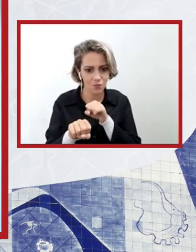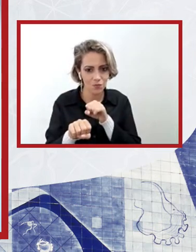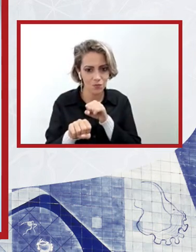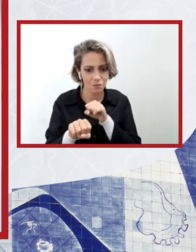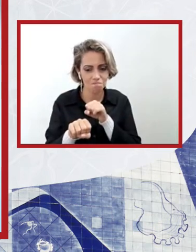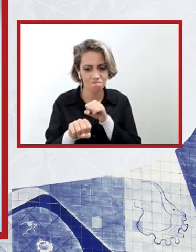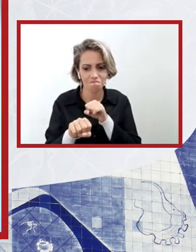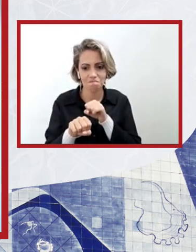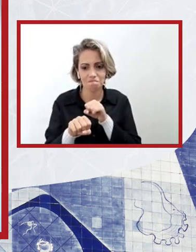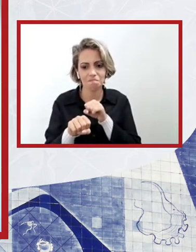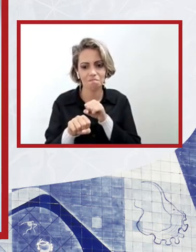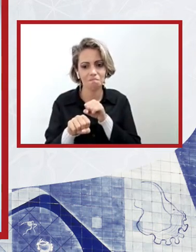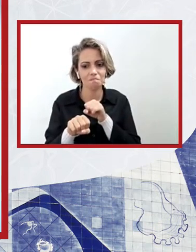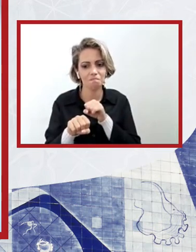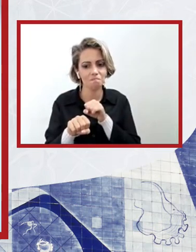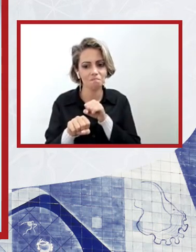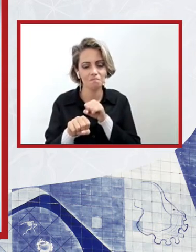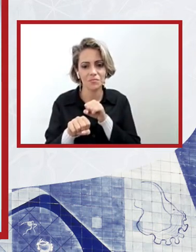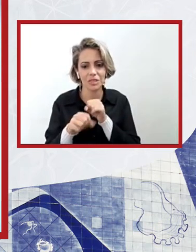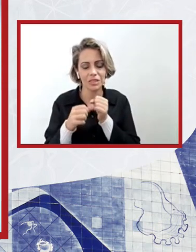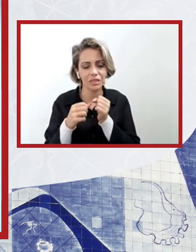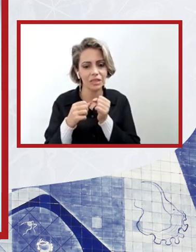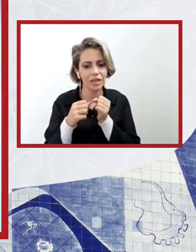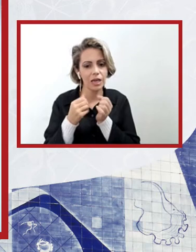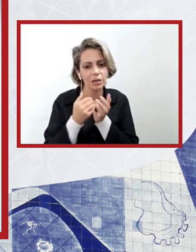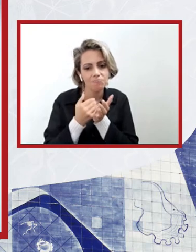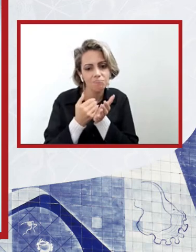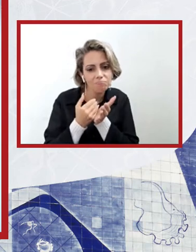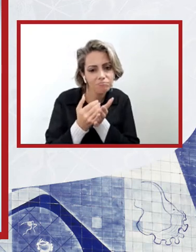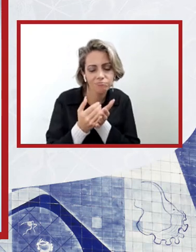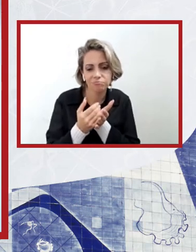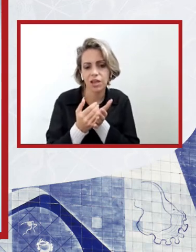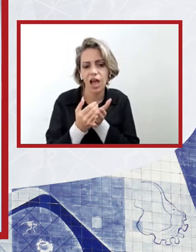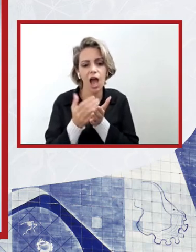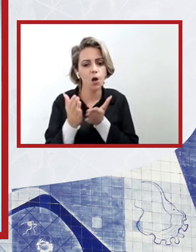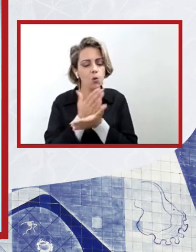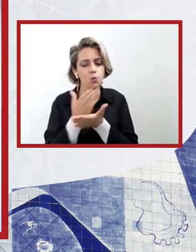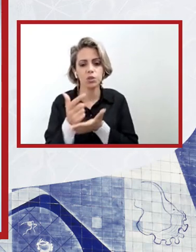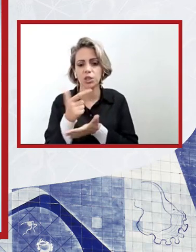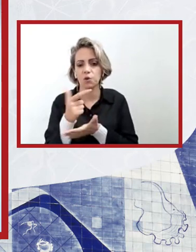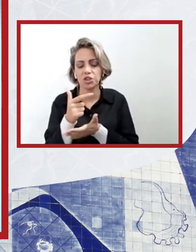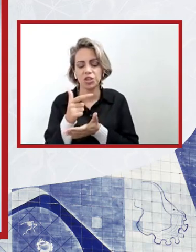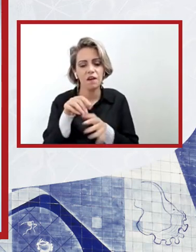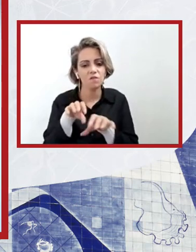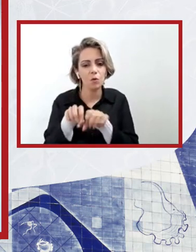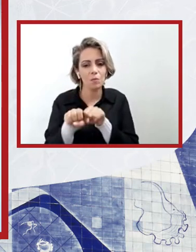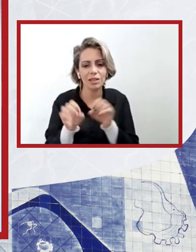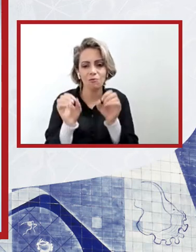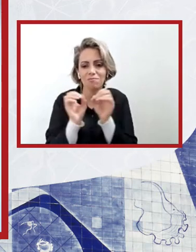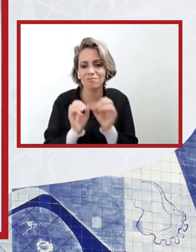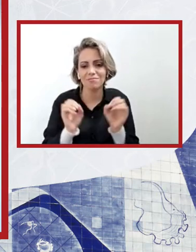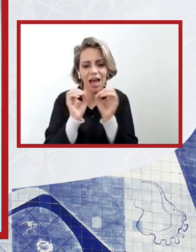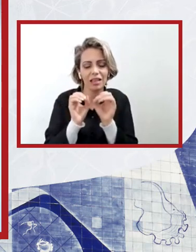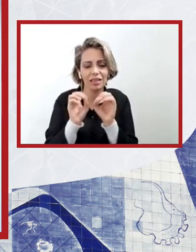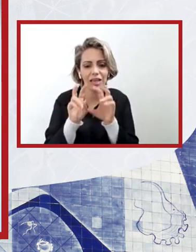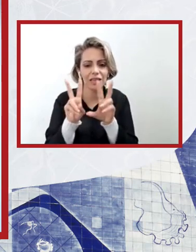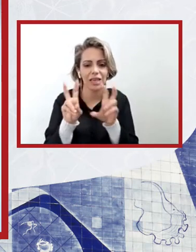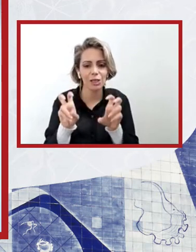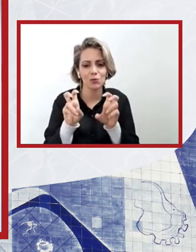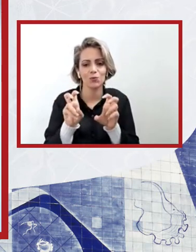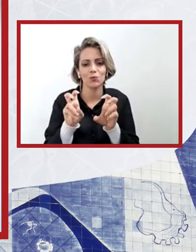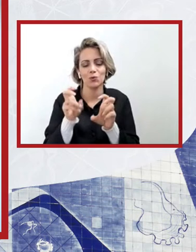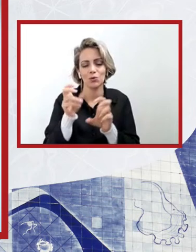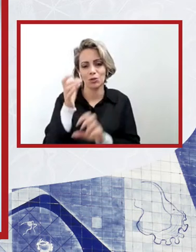inicial dentro de questões que envolvem a pessoa com deficiência, né, e